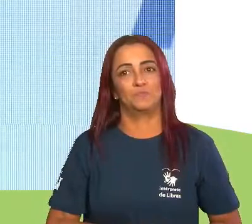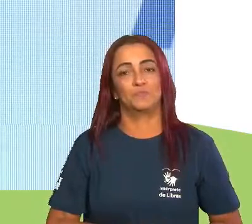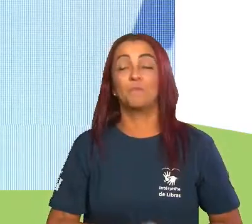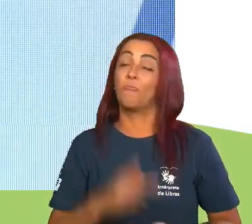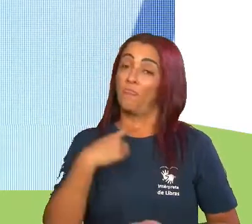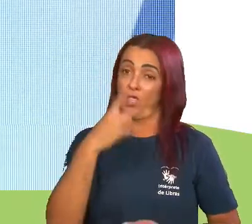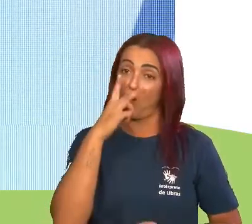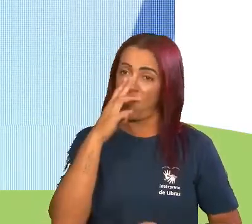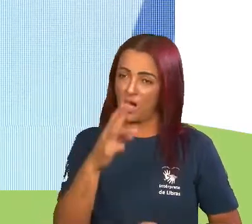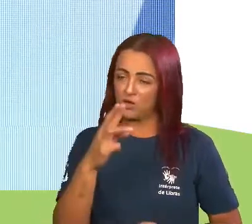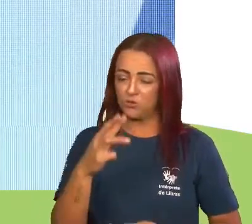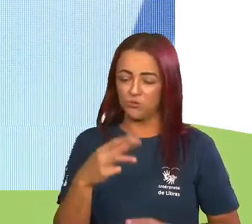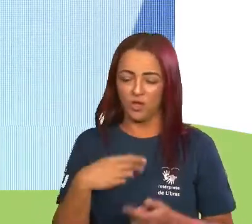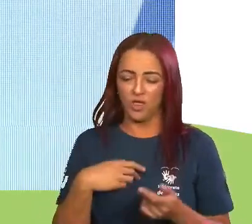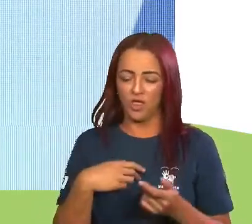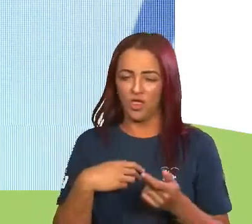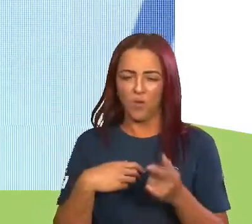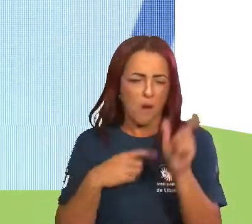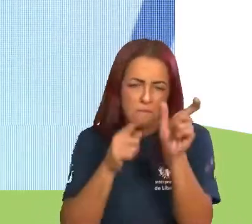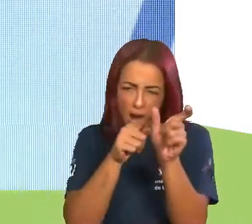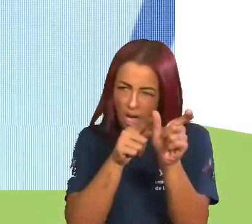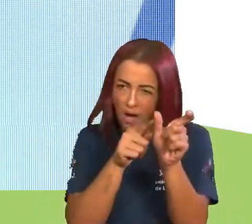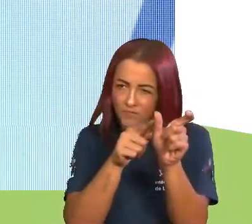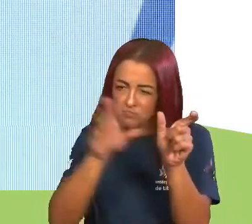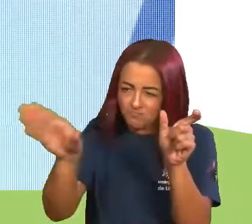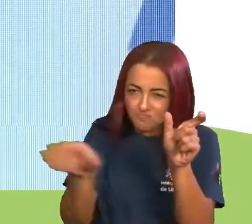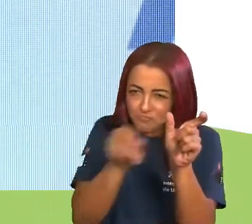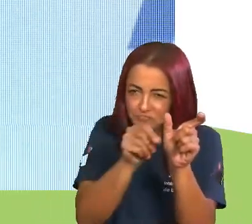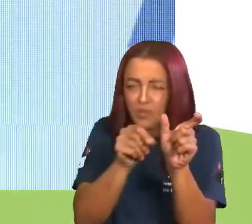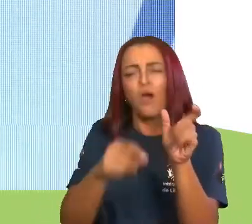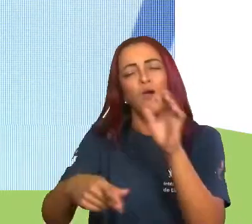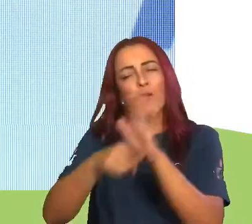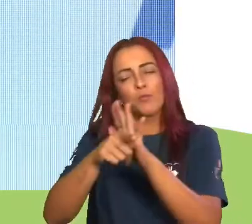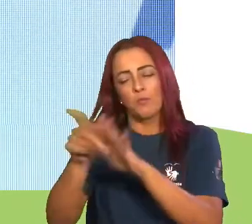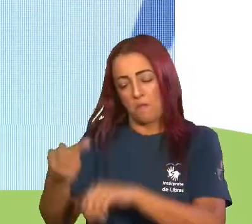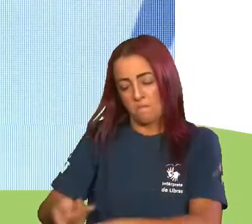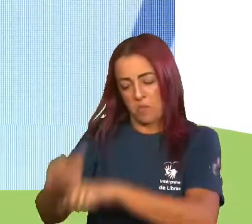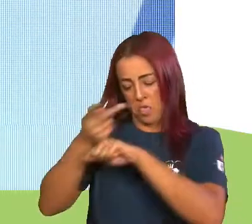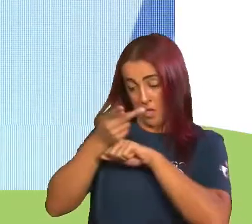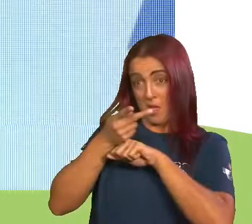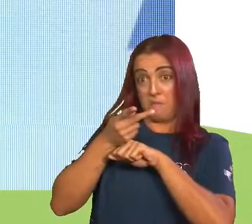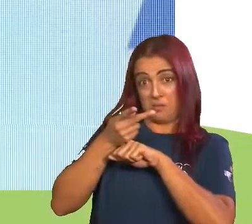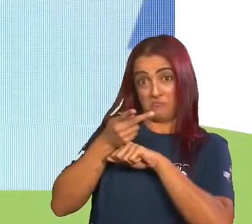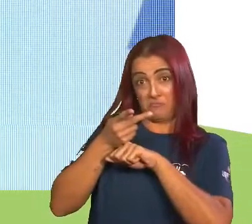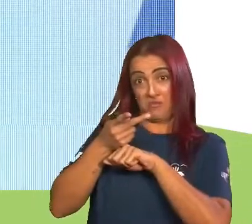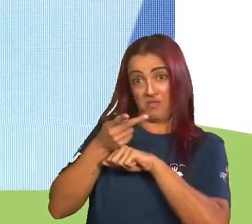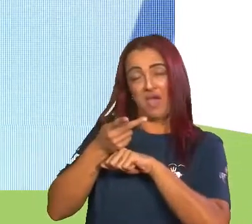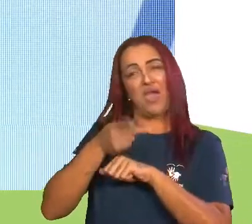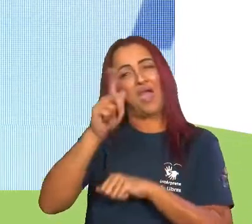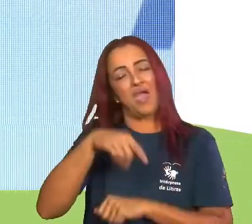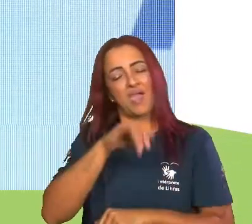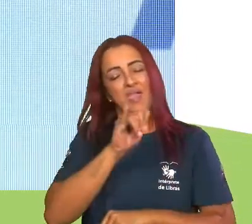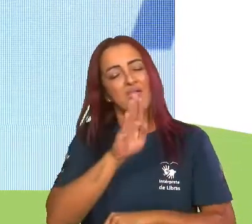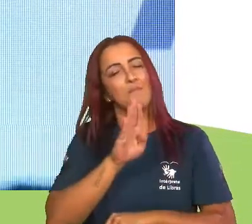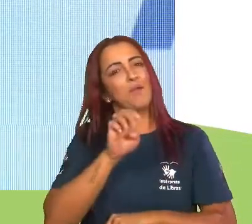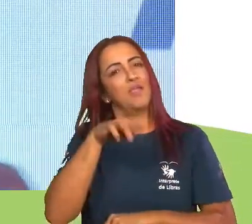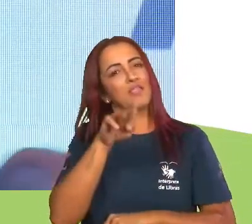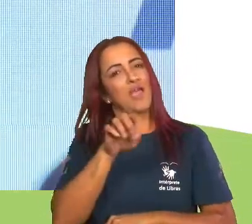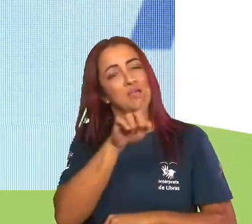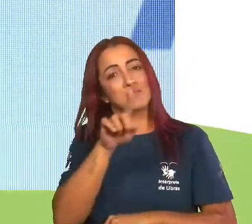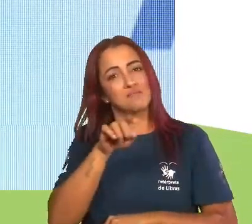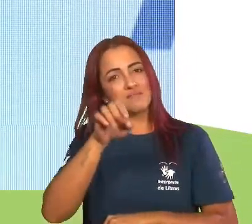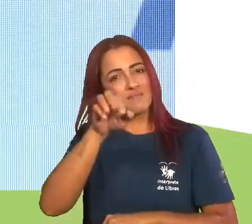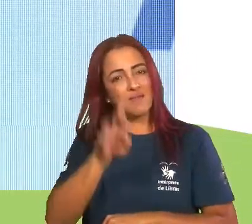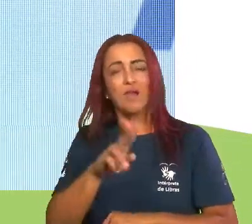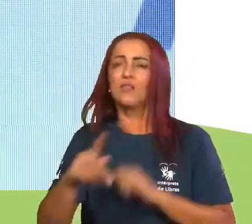Eu acho que uma palavra que resume estar recebendo esse prêmio é Ebenezer. Até aqui nos ajudou